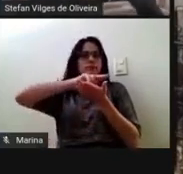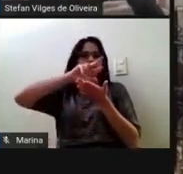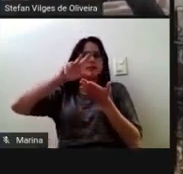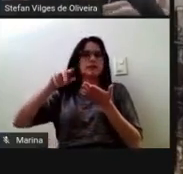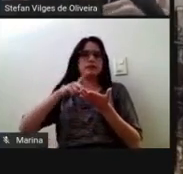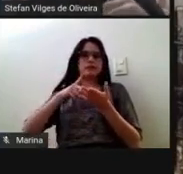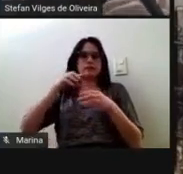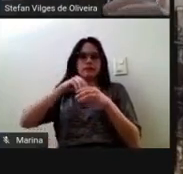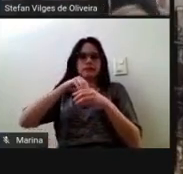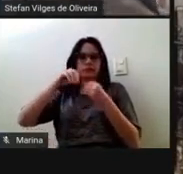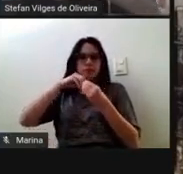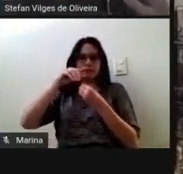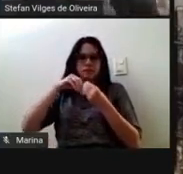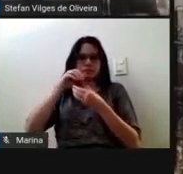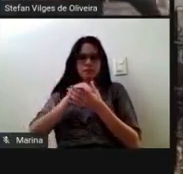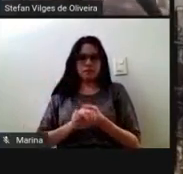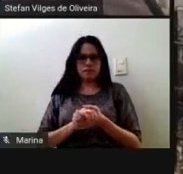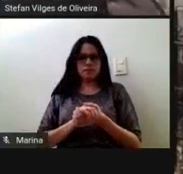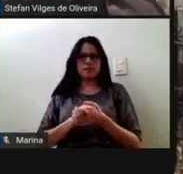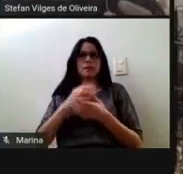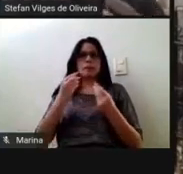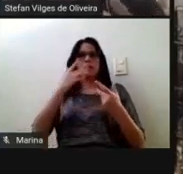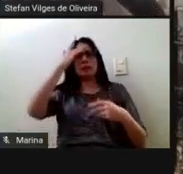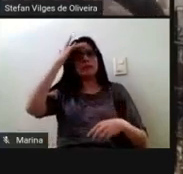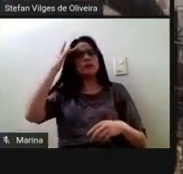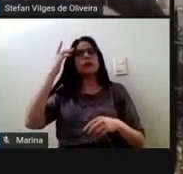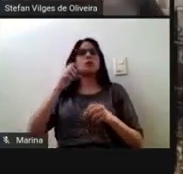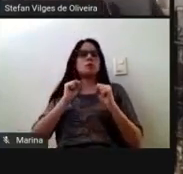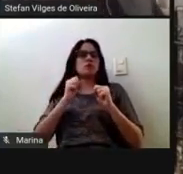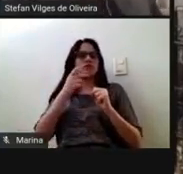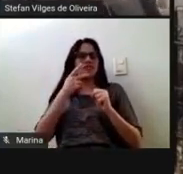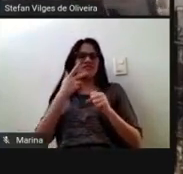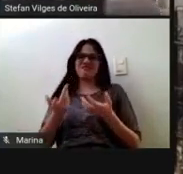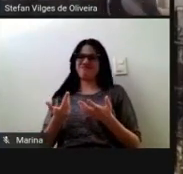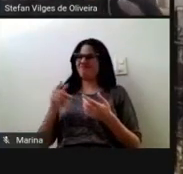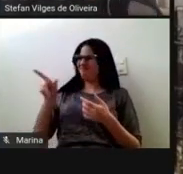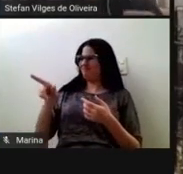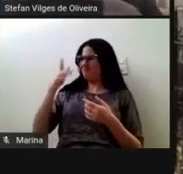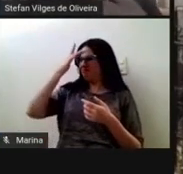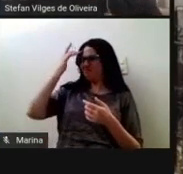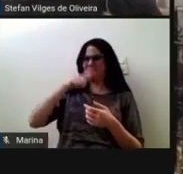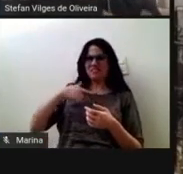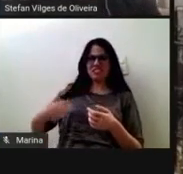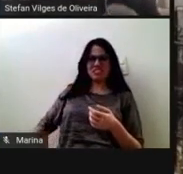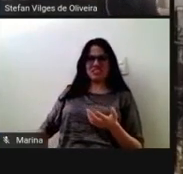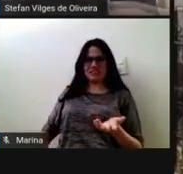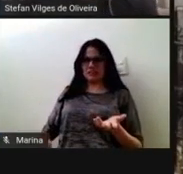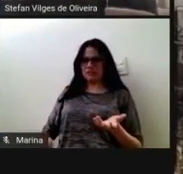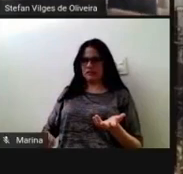envolvidos nesse processo, e muitas pessoas podem dizer, não, mas as pessoas, os chineses, têm hábitos